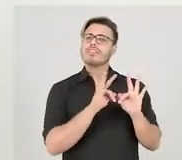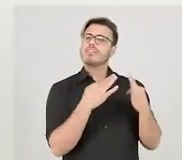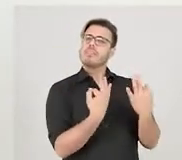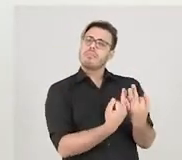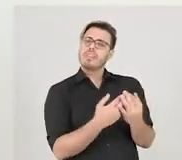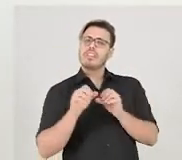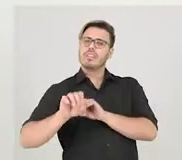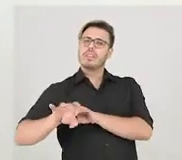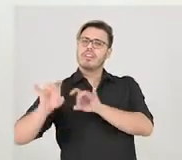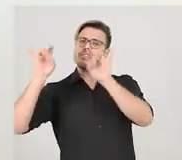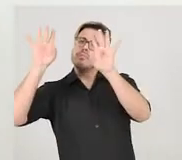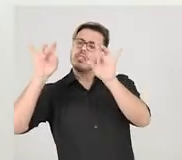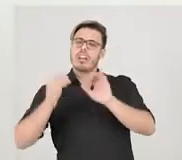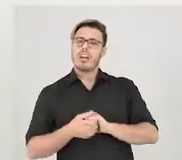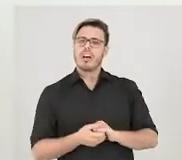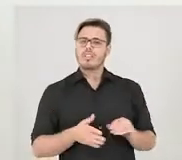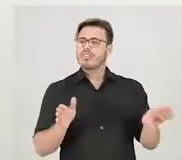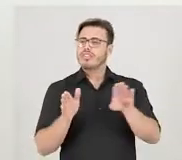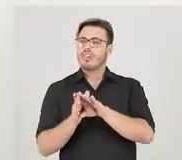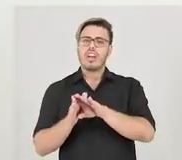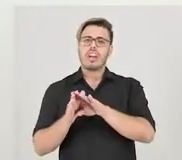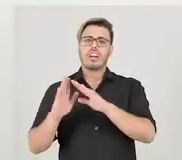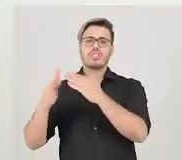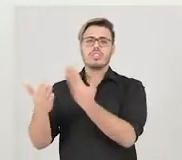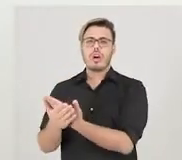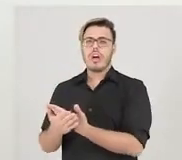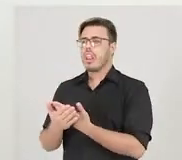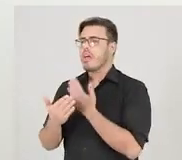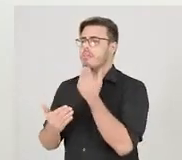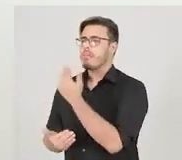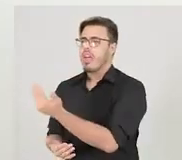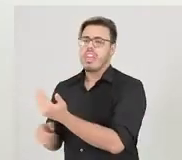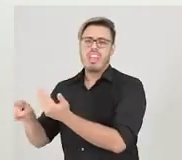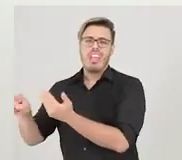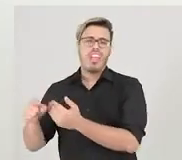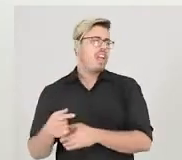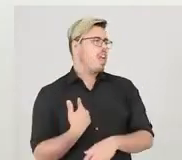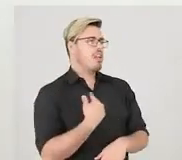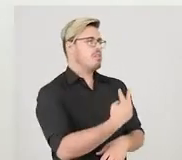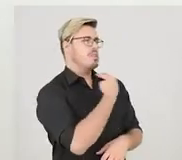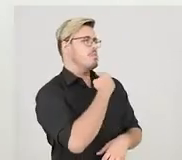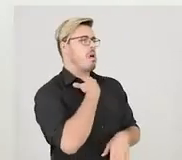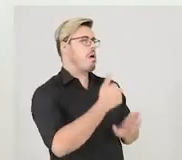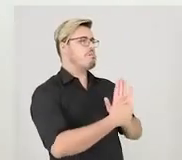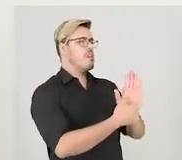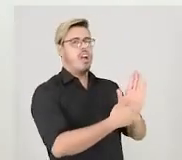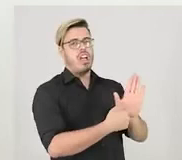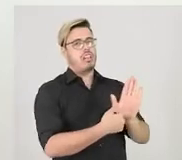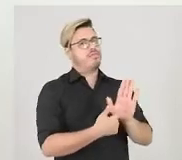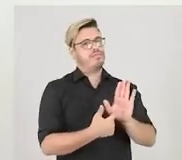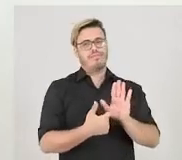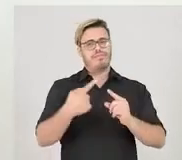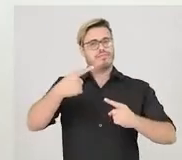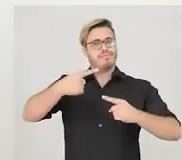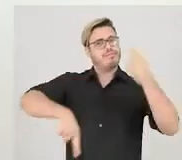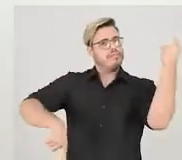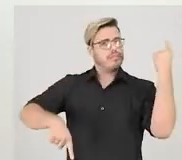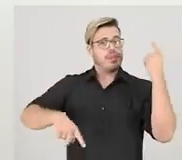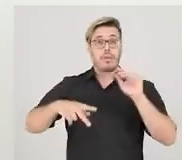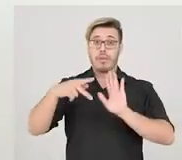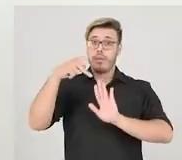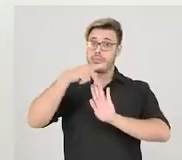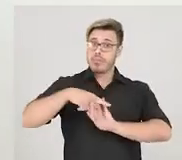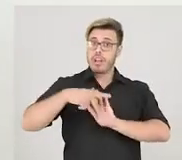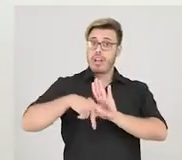uma incoerência. O plano educacional individualizado é a vida escolar desse menino ou dessa menina. E